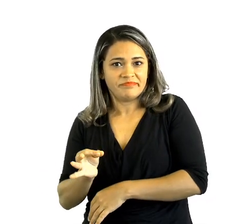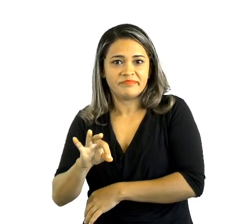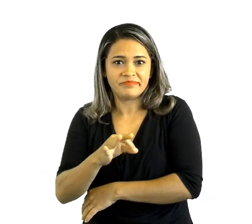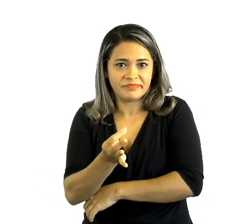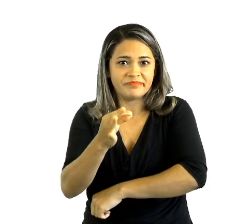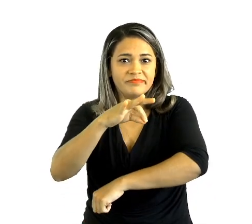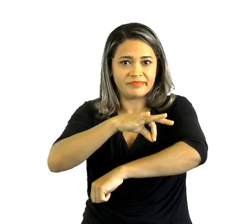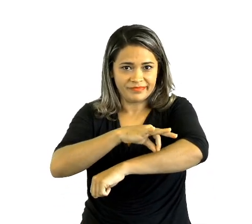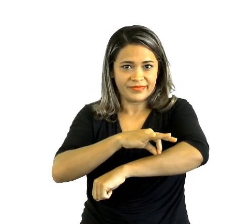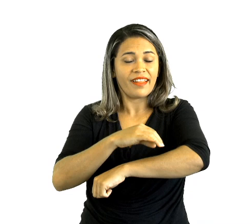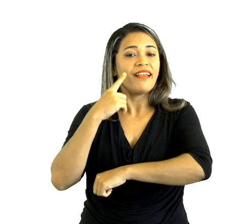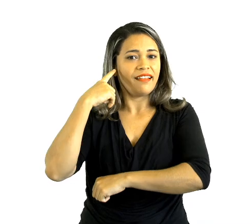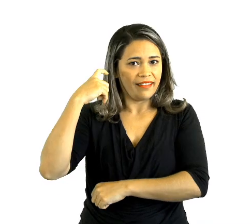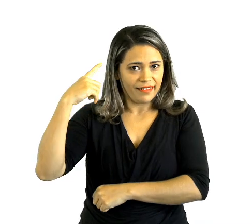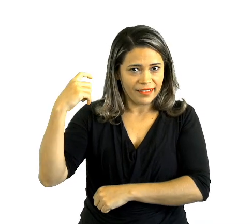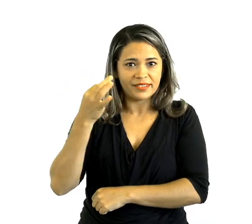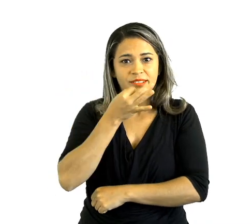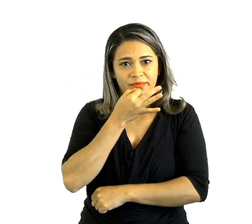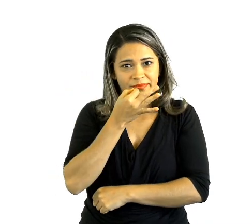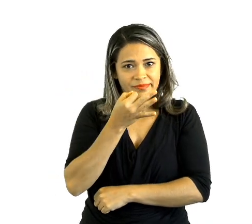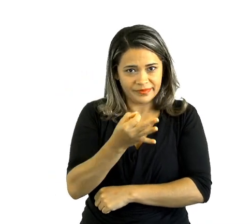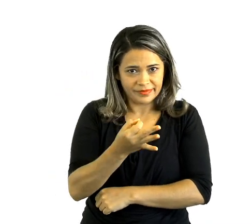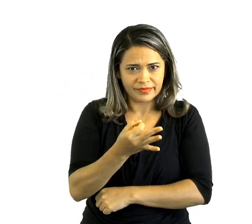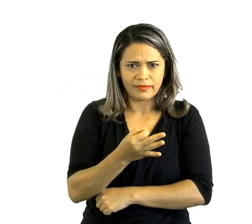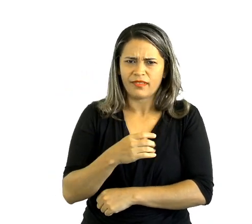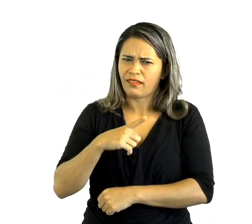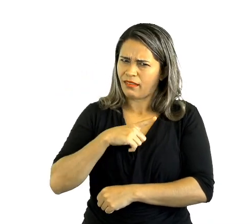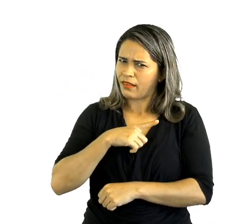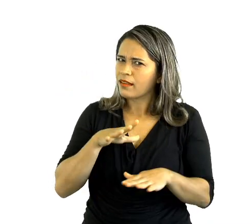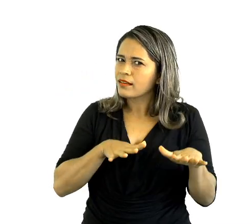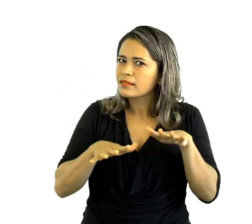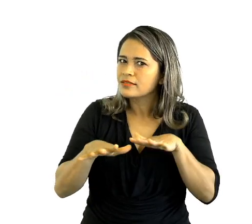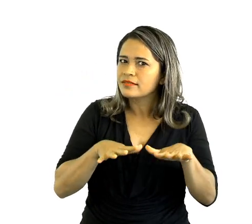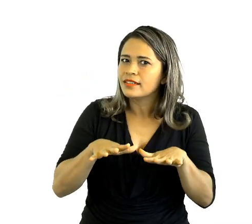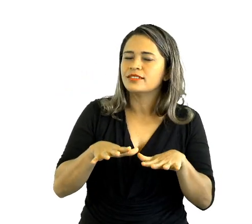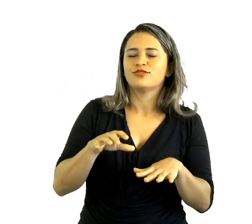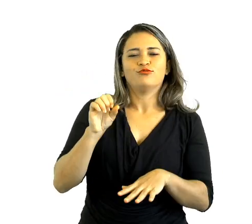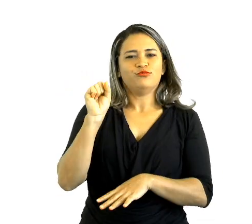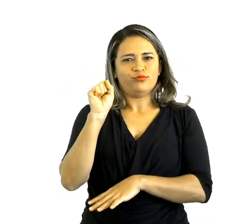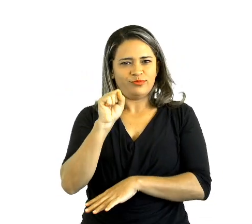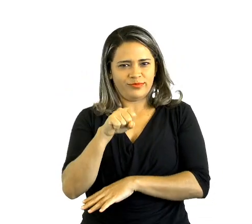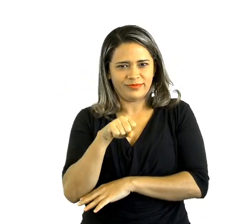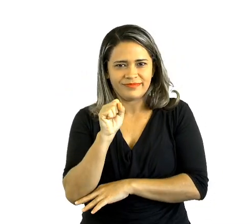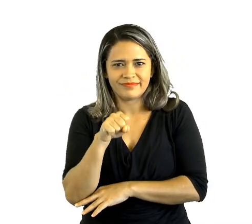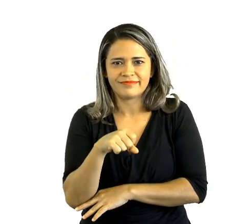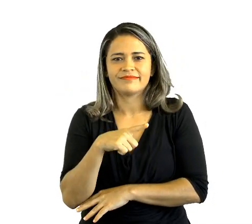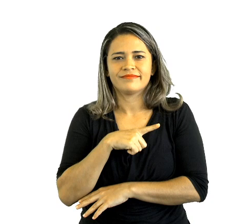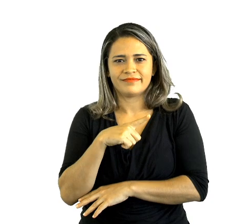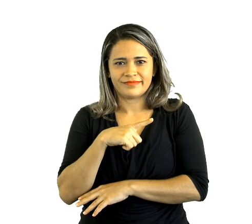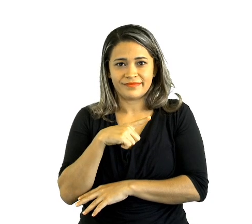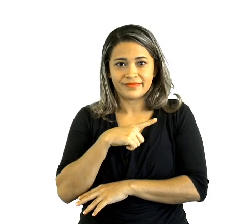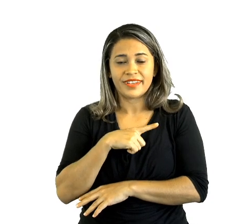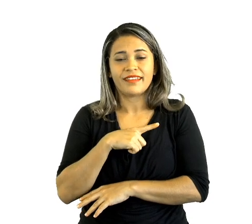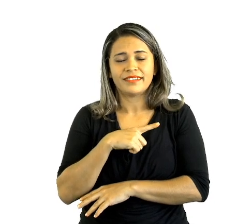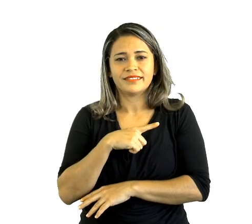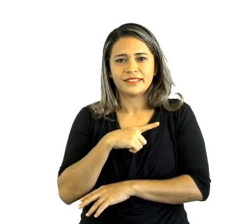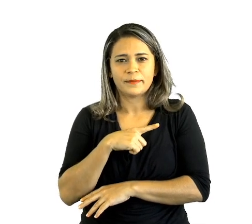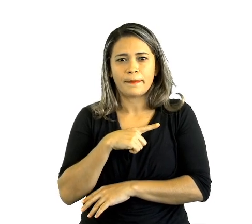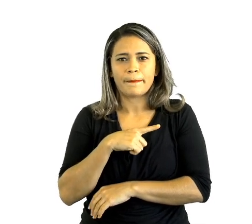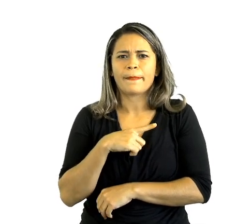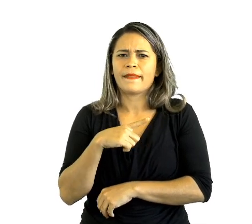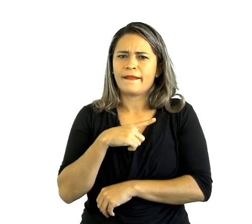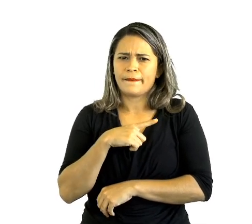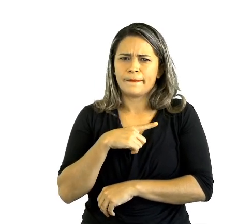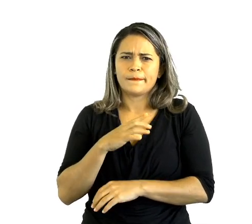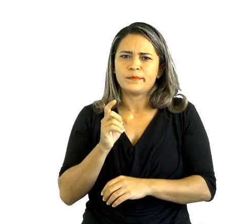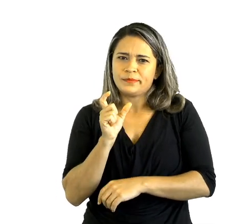sonoridade do poema. Movimento. Tem movimento? Sim, tem movimento. Temos a disposição